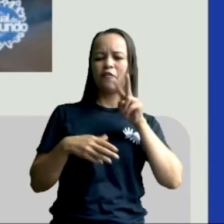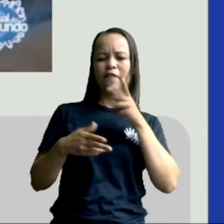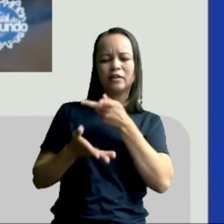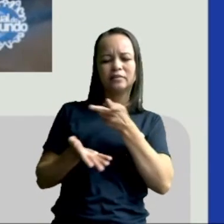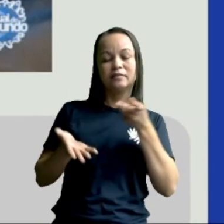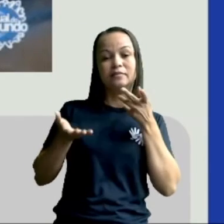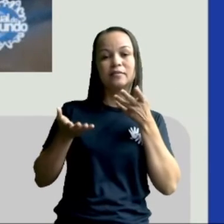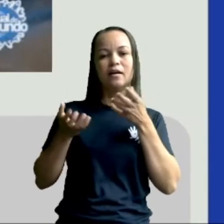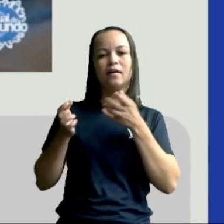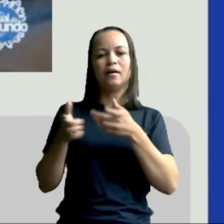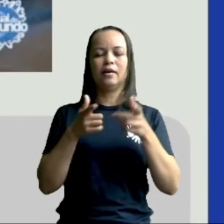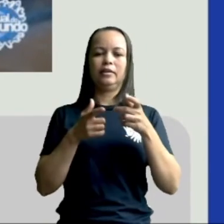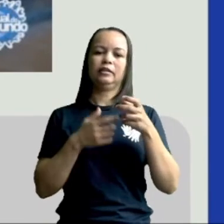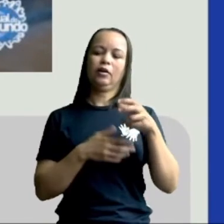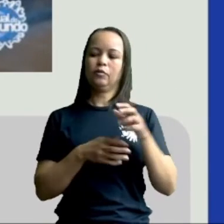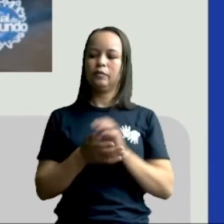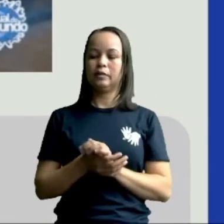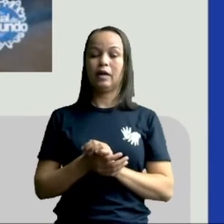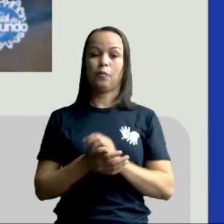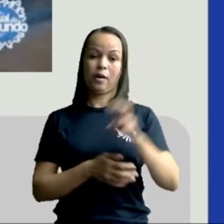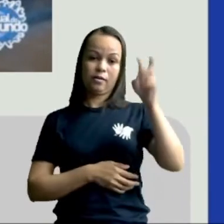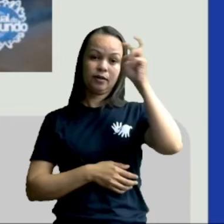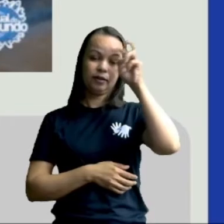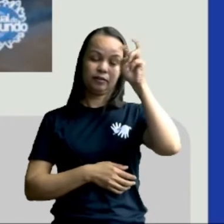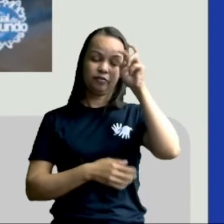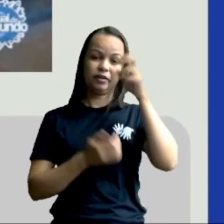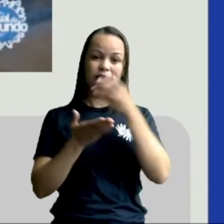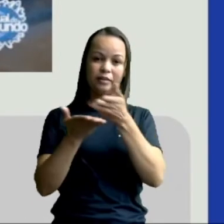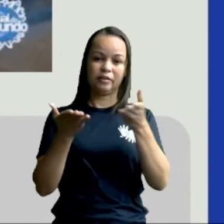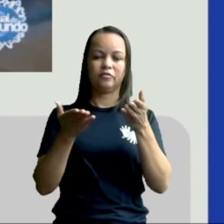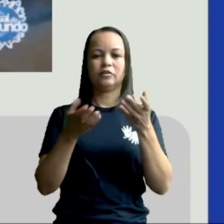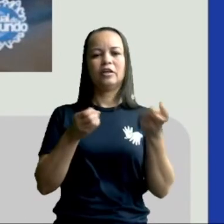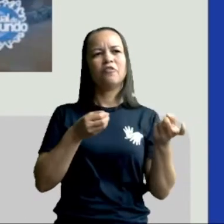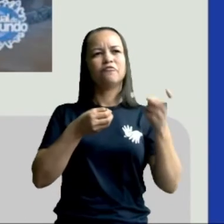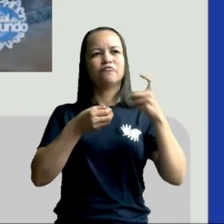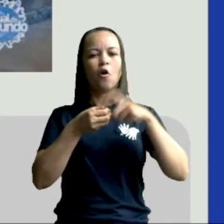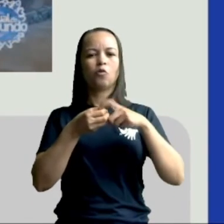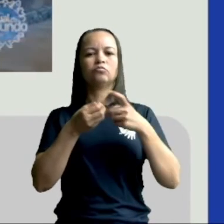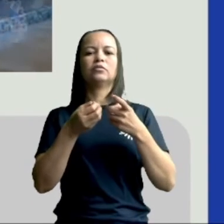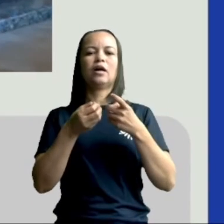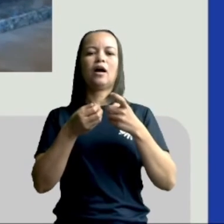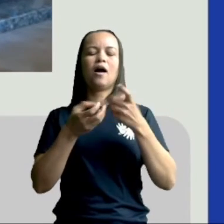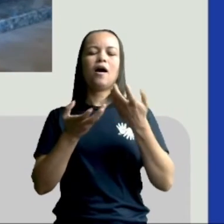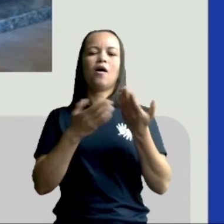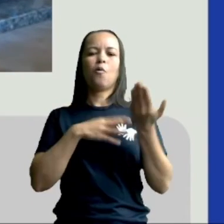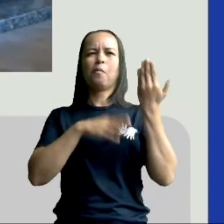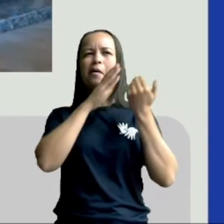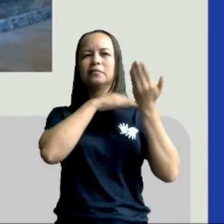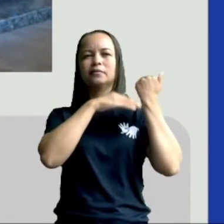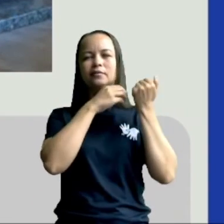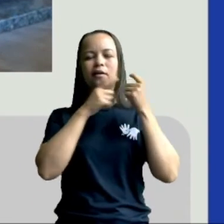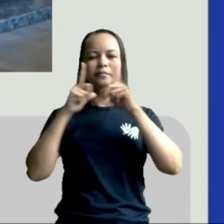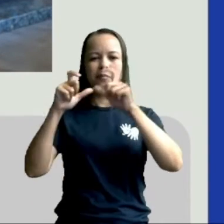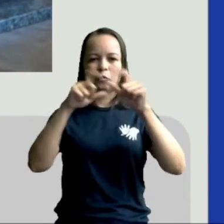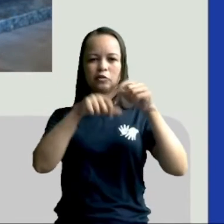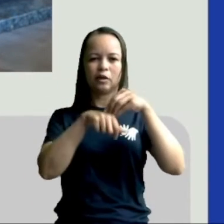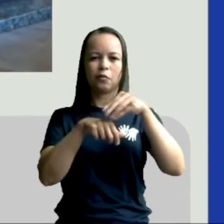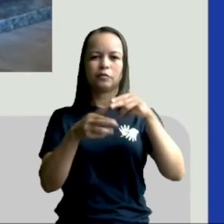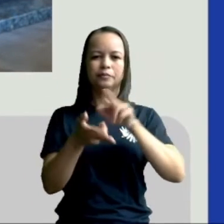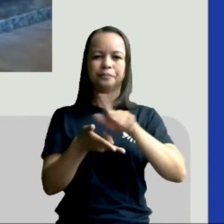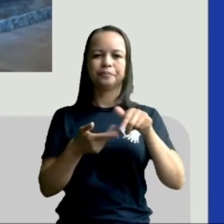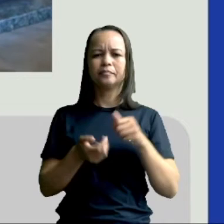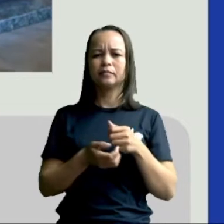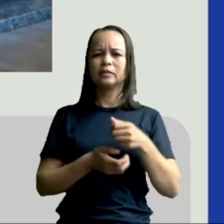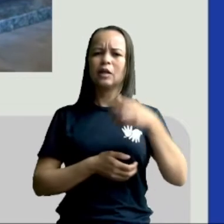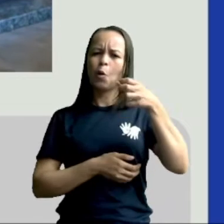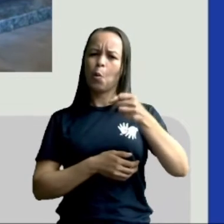e Thursday é quinta-feira. Então é a quinta-feira que você volta um pouco no passado. E eu resolvi fazer esse leite psicodélico de novo, talvez